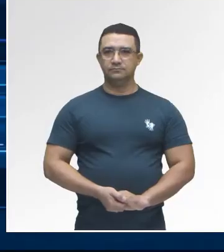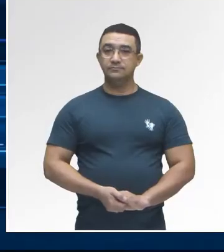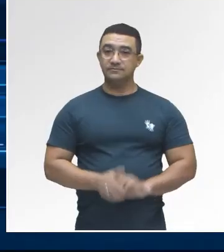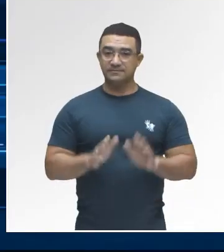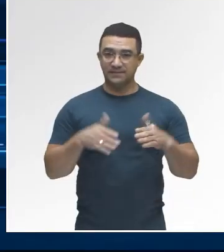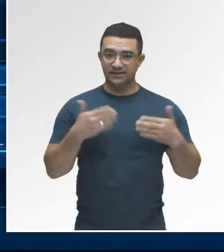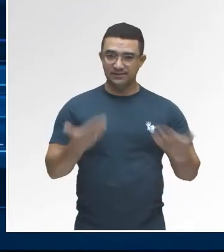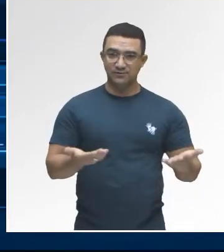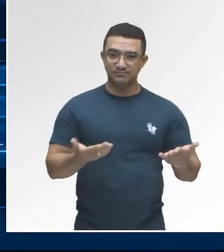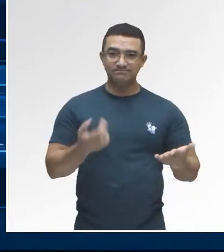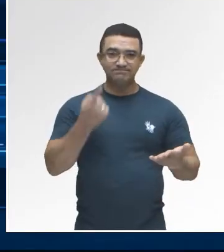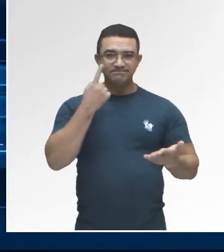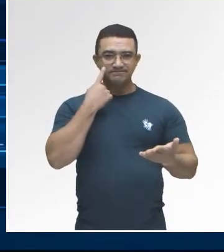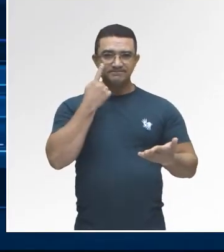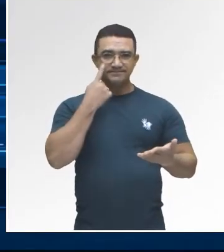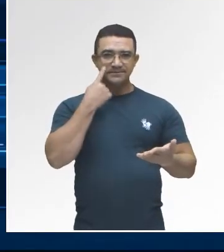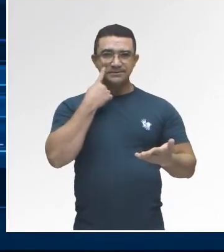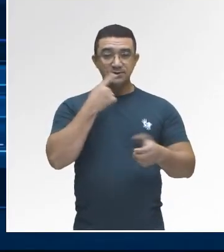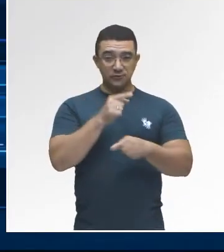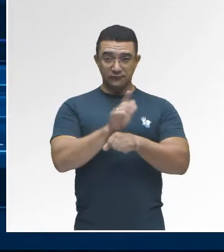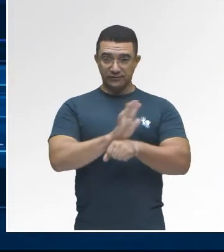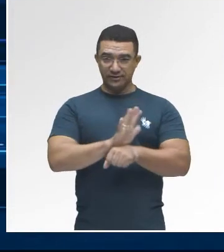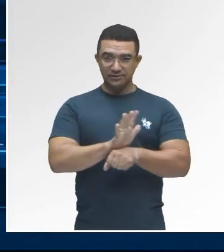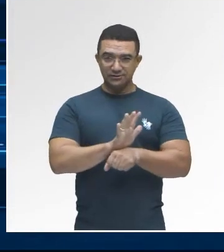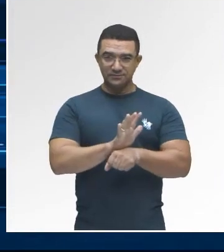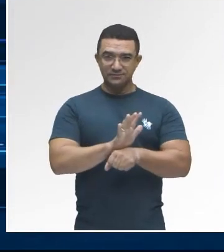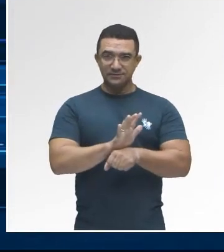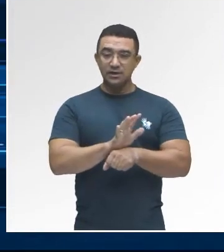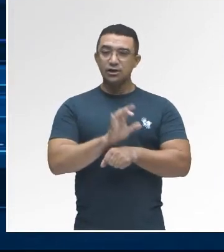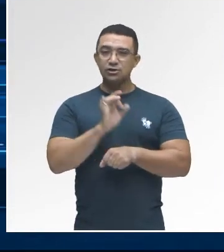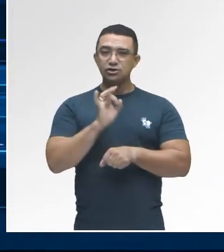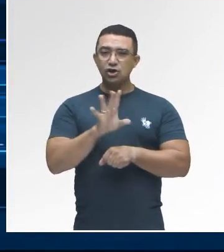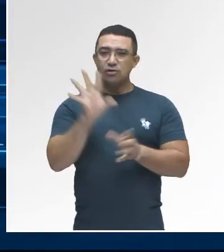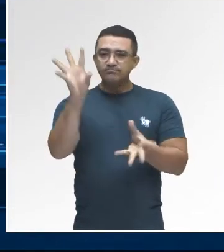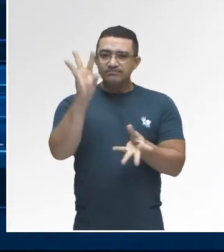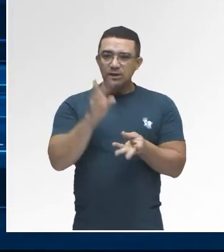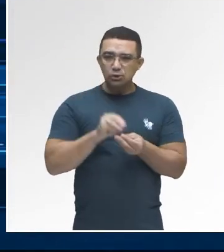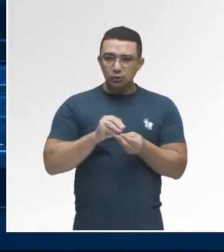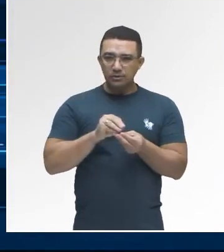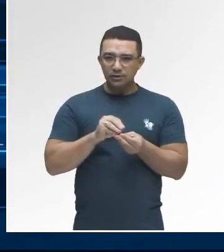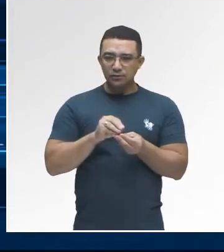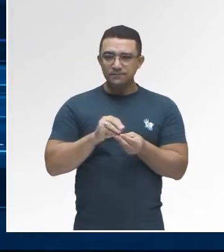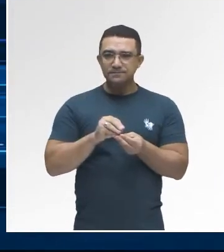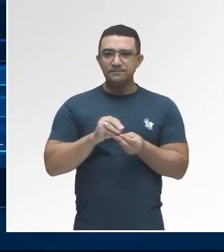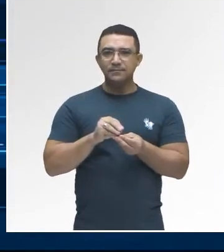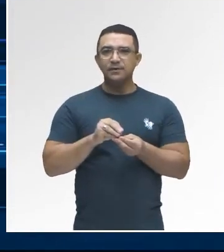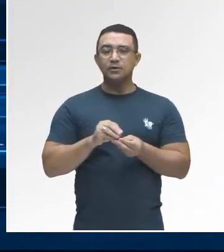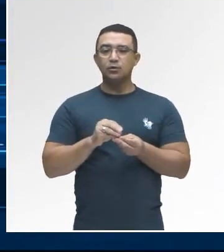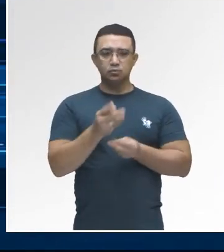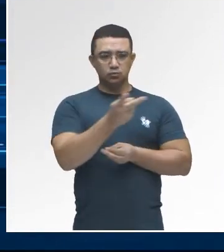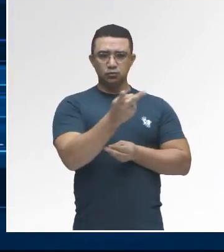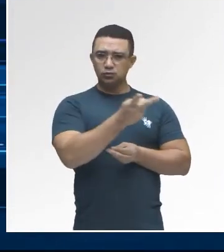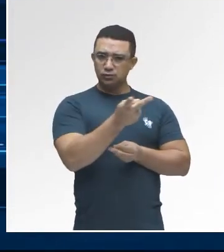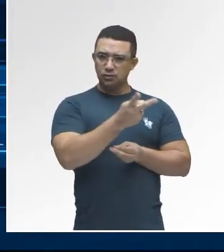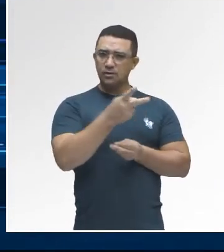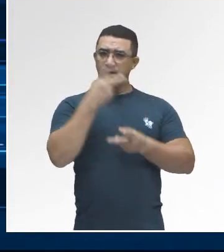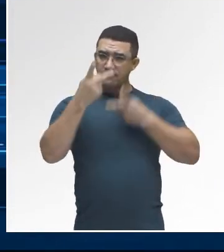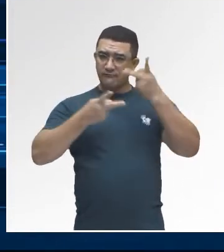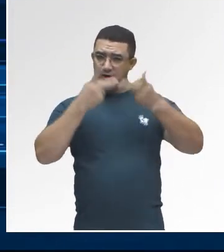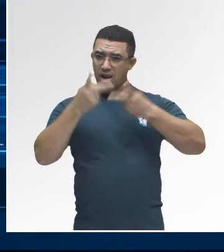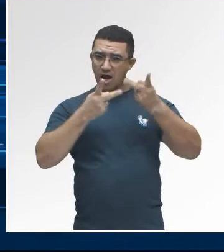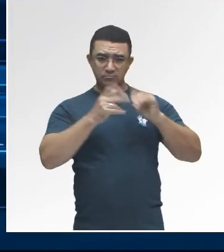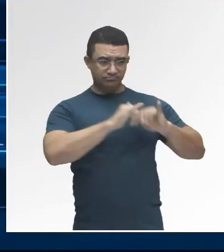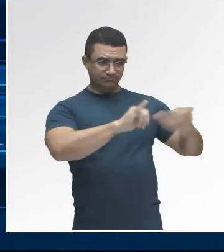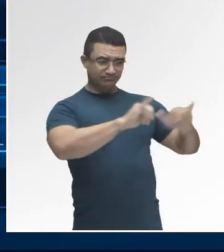Então, gente, vocês acompanharam ali o vídeo mais uma vez, né? E só para resumir essa situação, né? Os dois estavam contando para os convidados